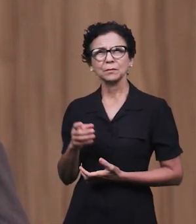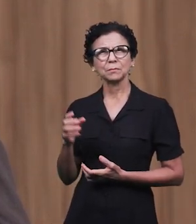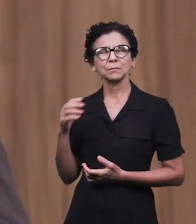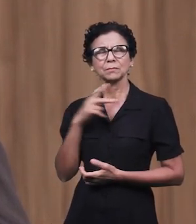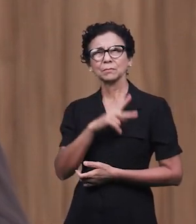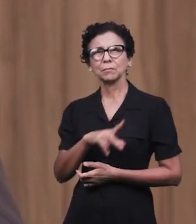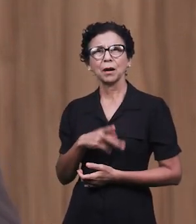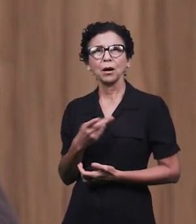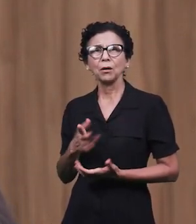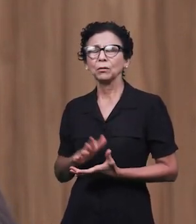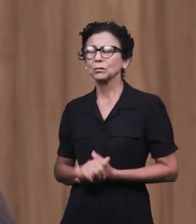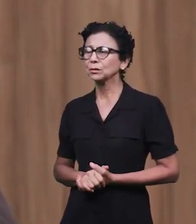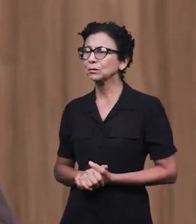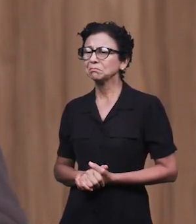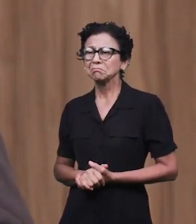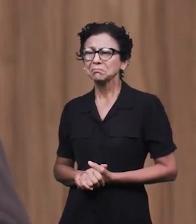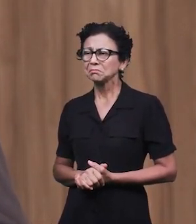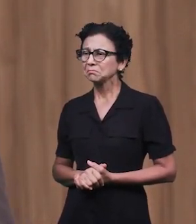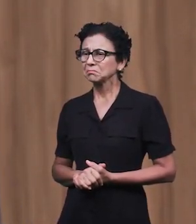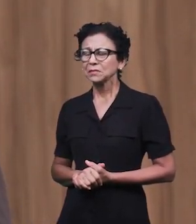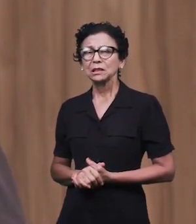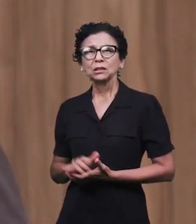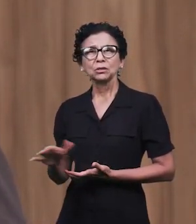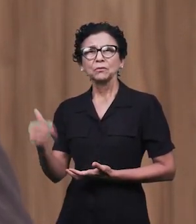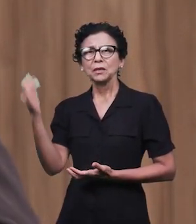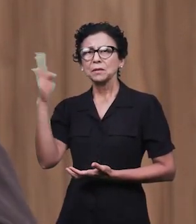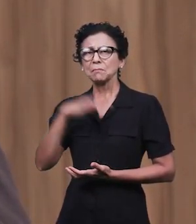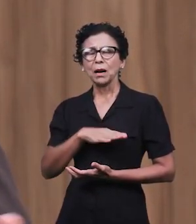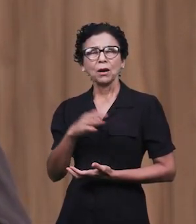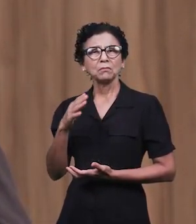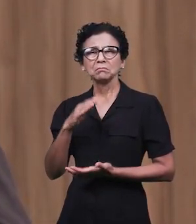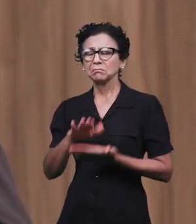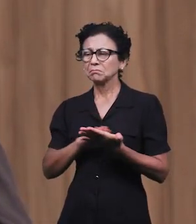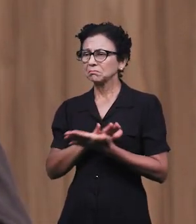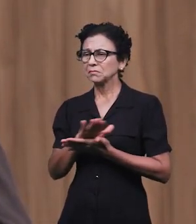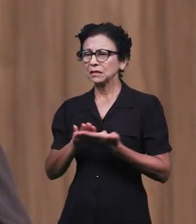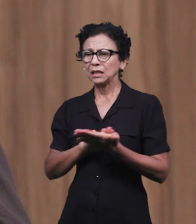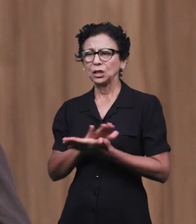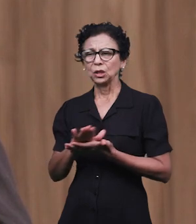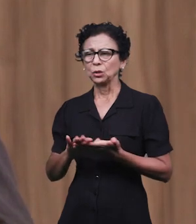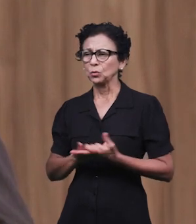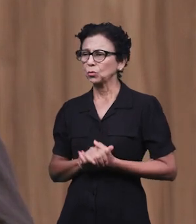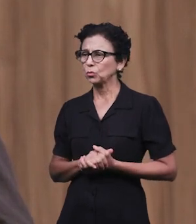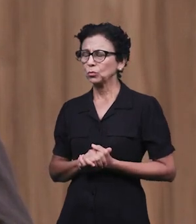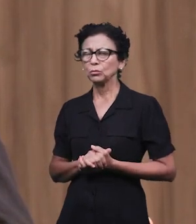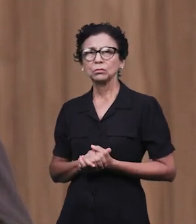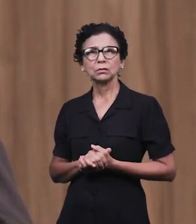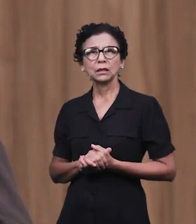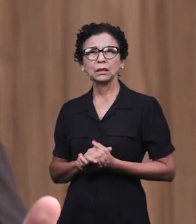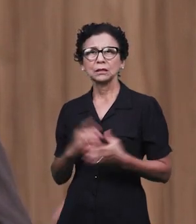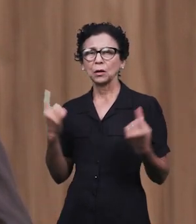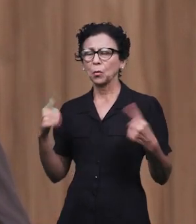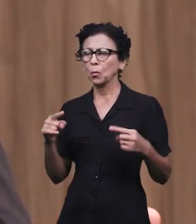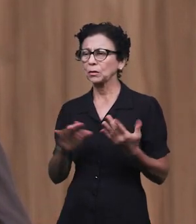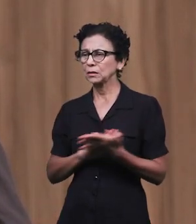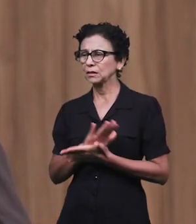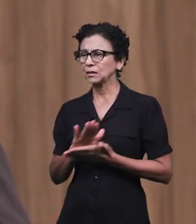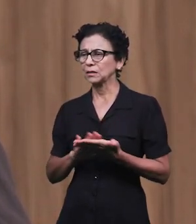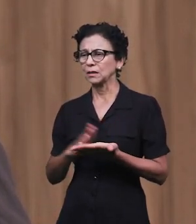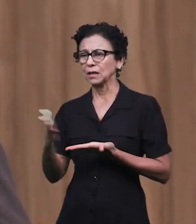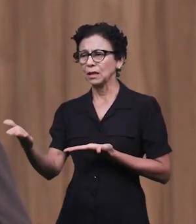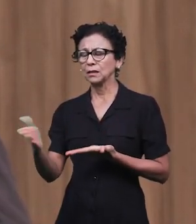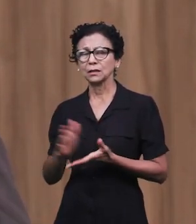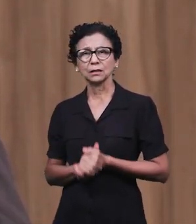Cristo morto, ressurreto, da esperança da salvação. Portanto, o que antes eles falavam devia ser